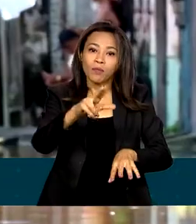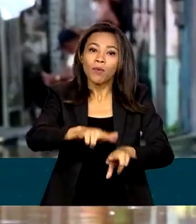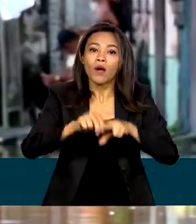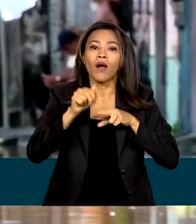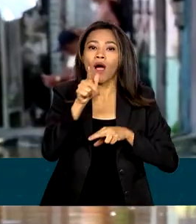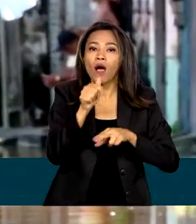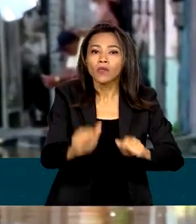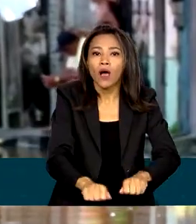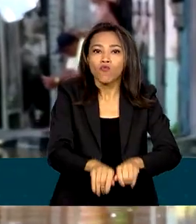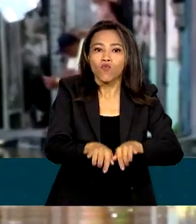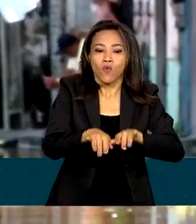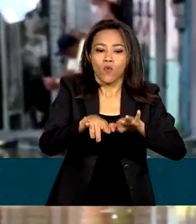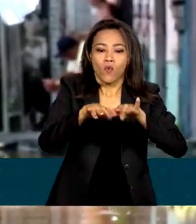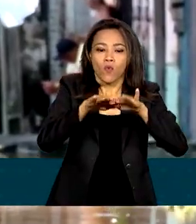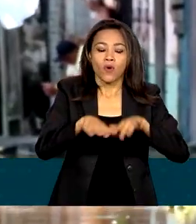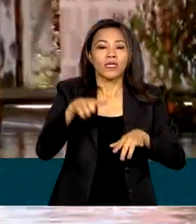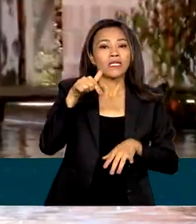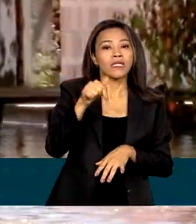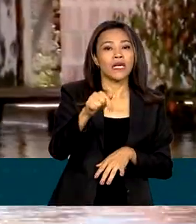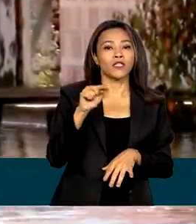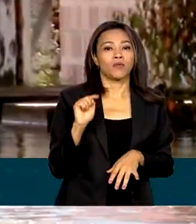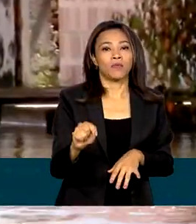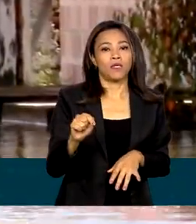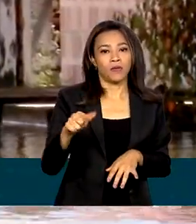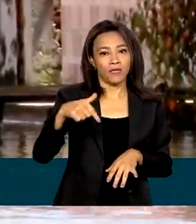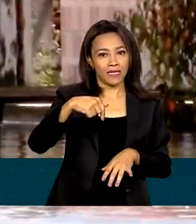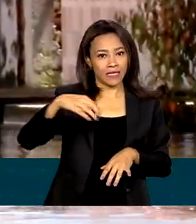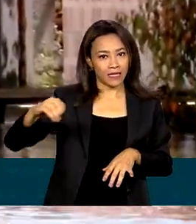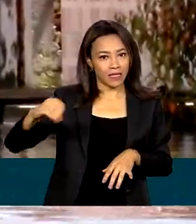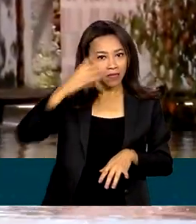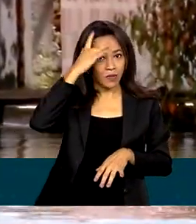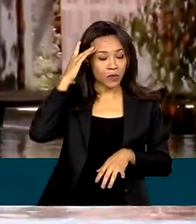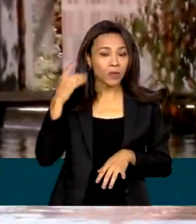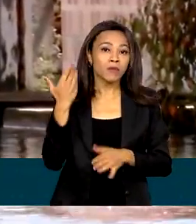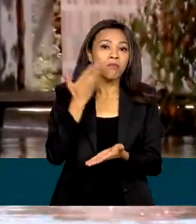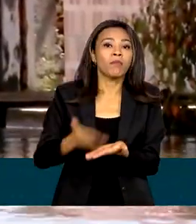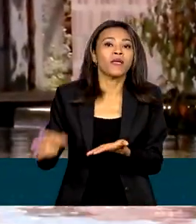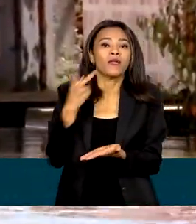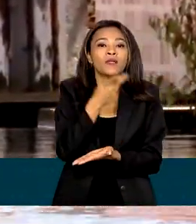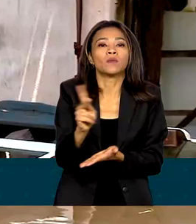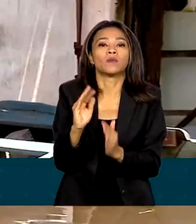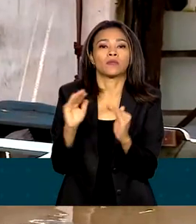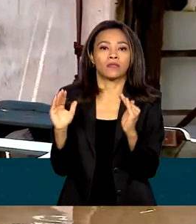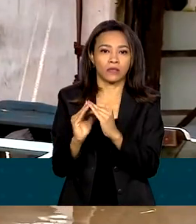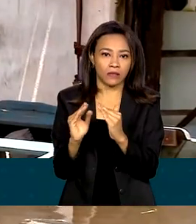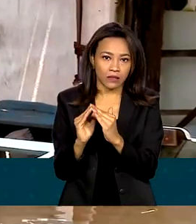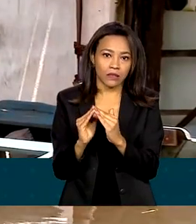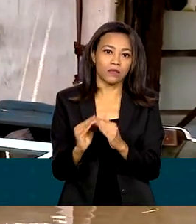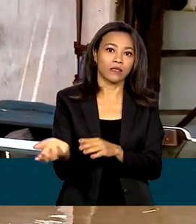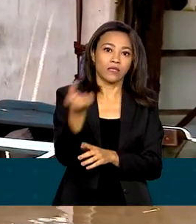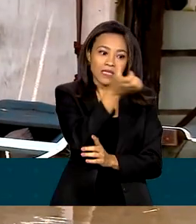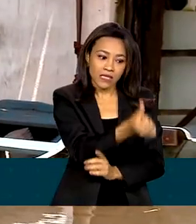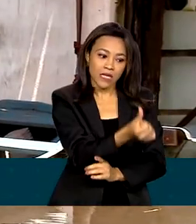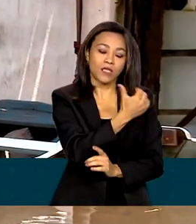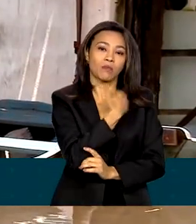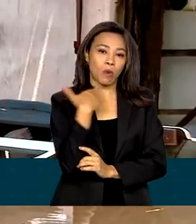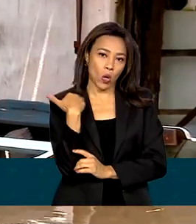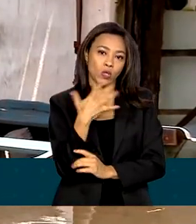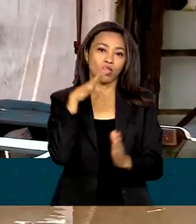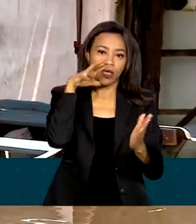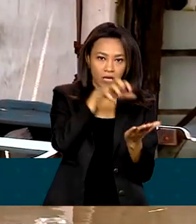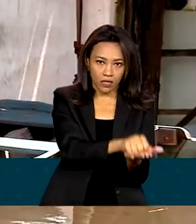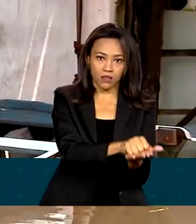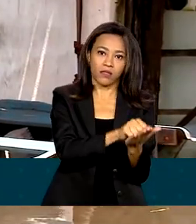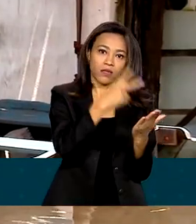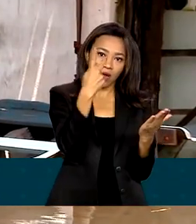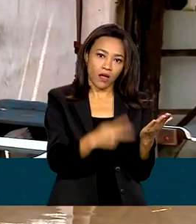menos 7.700 pessoas estão desabrigadas ou desalojadas. E 6 mortes foram